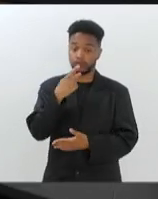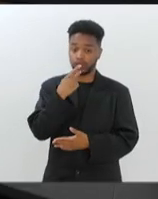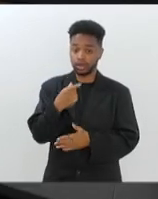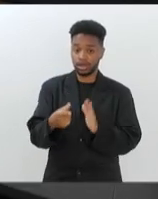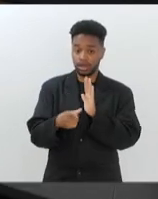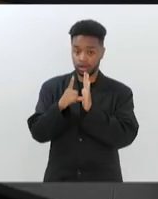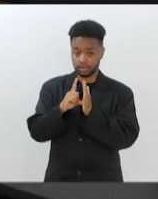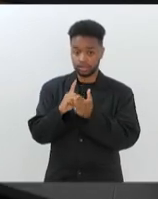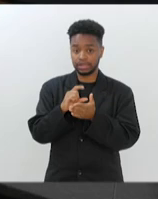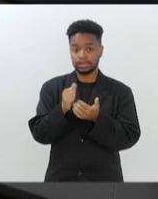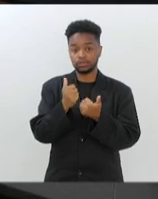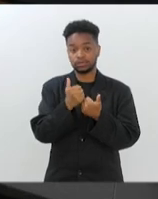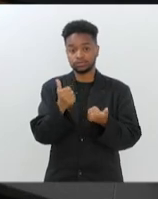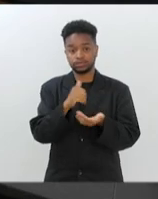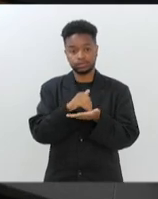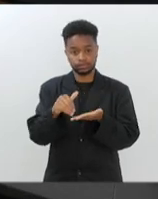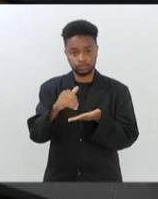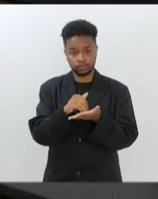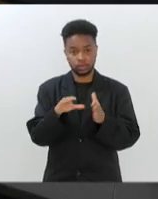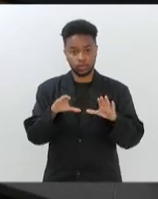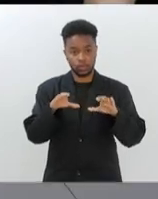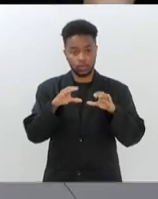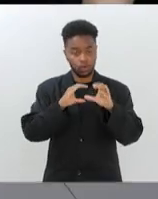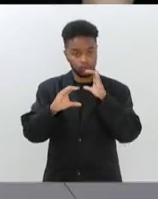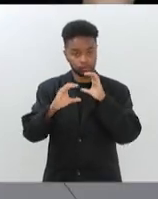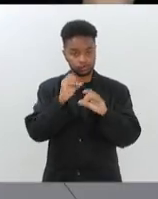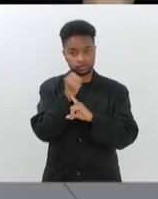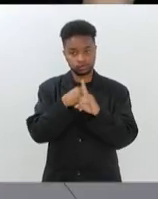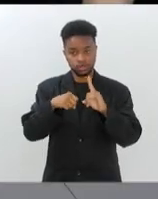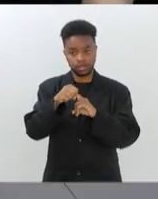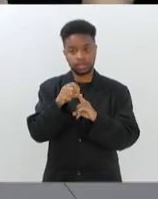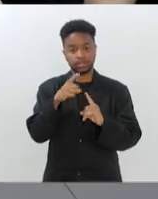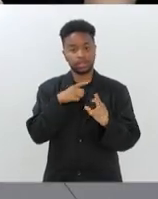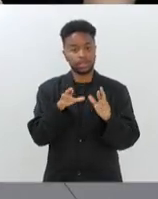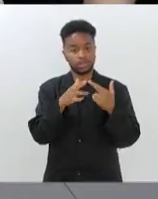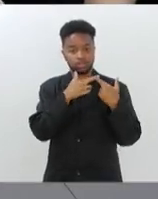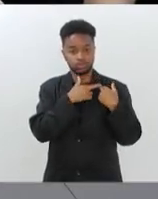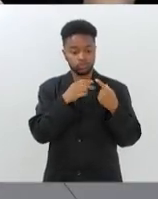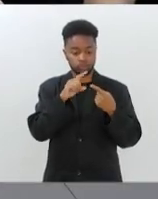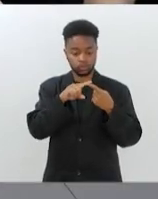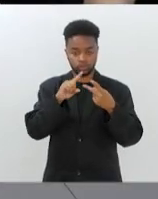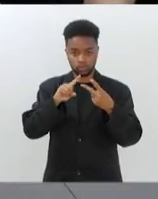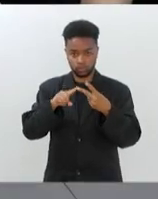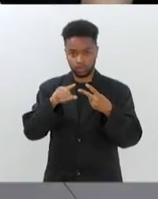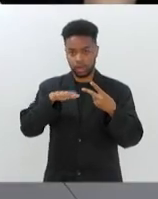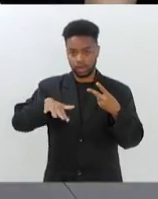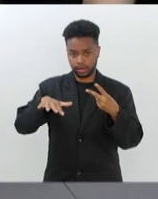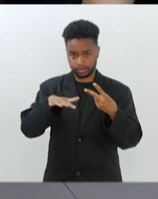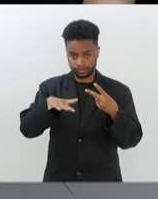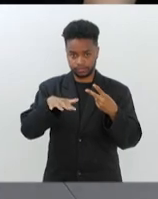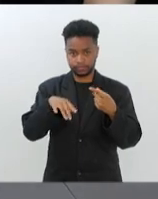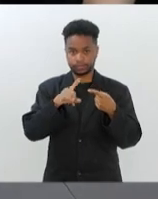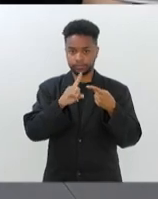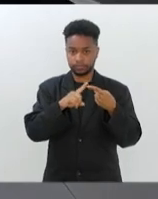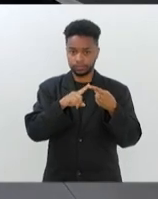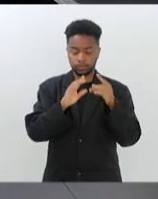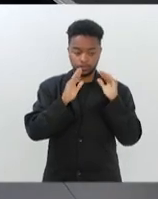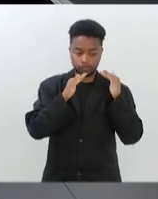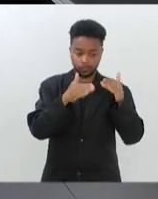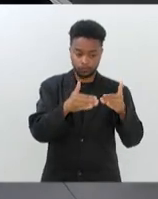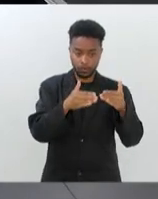subsecretaria de comunicação social ela tem dentro das suas atribuições duas áreas específicas uma delas voltada pra